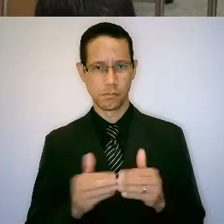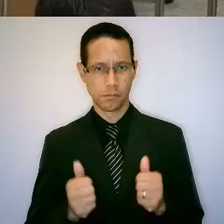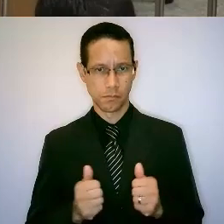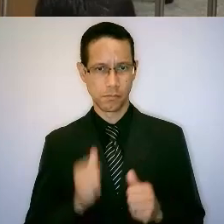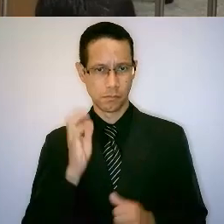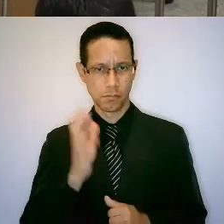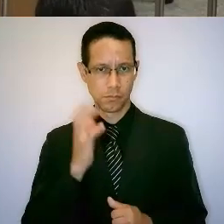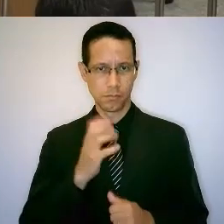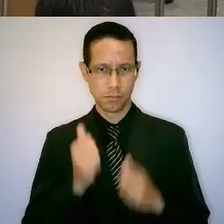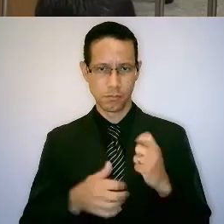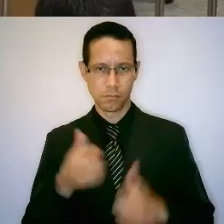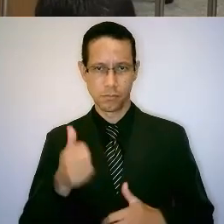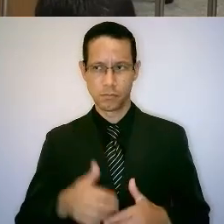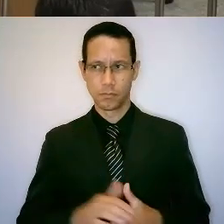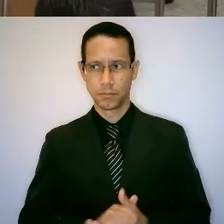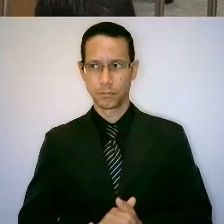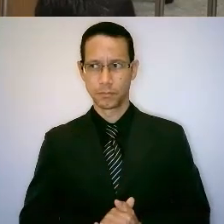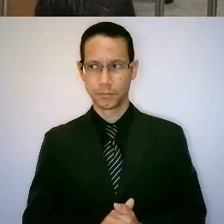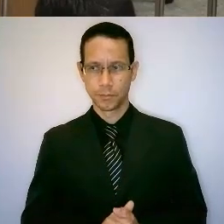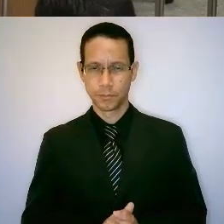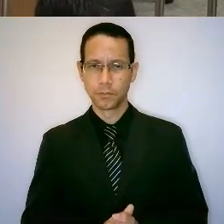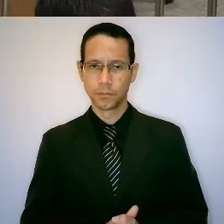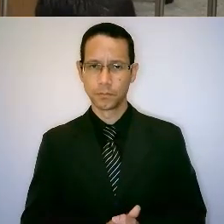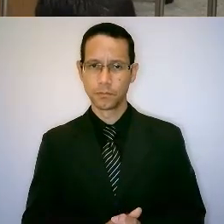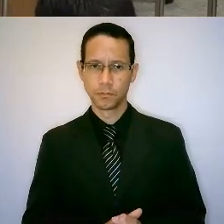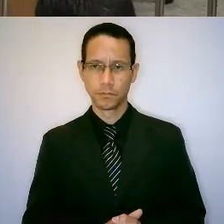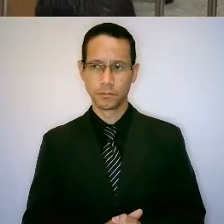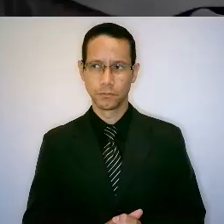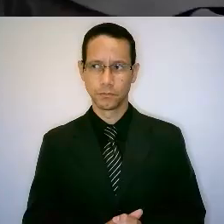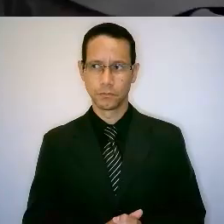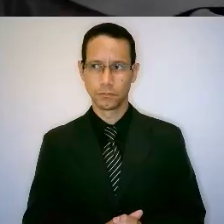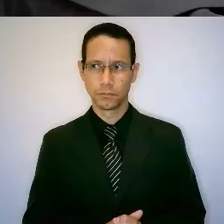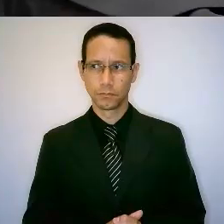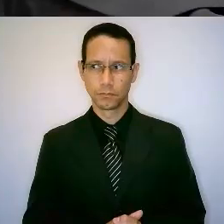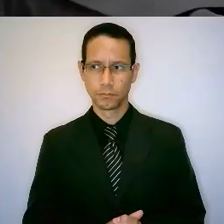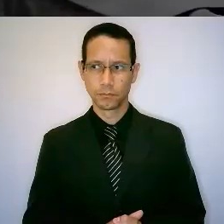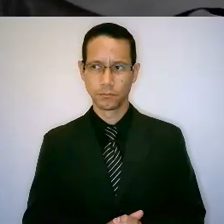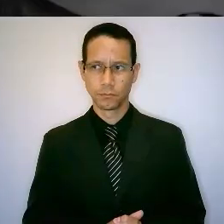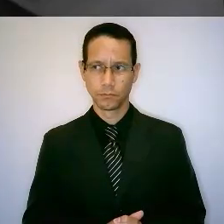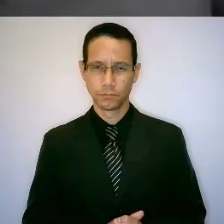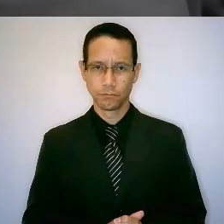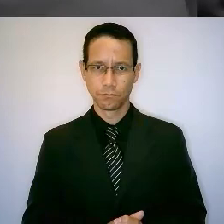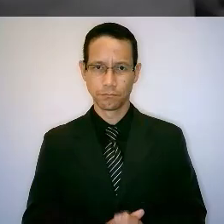sustentação oral e me parece que atende